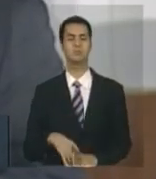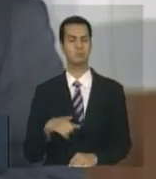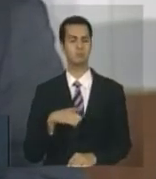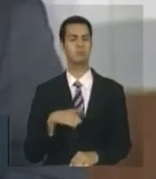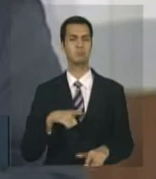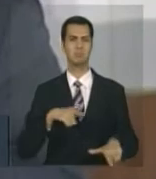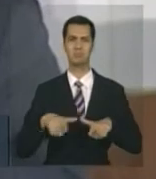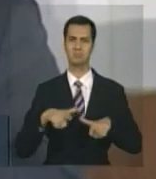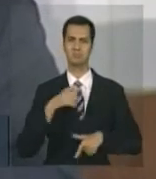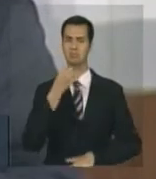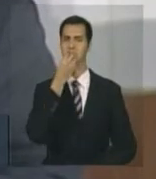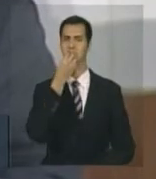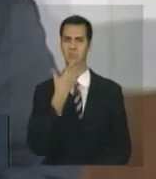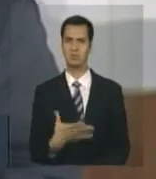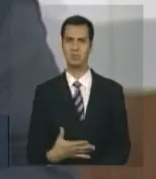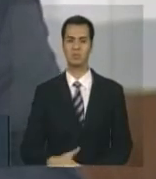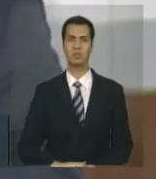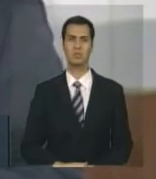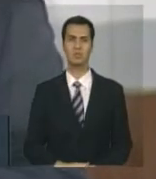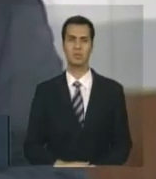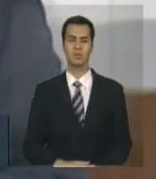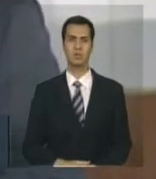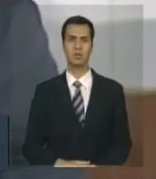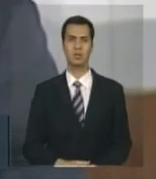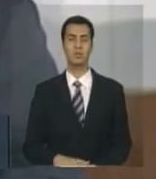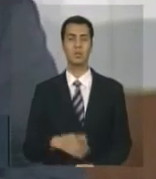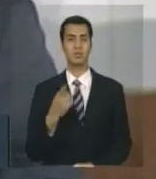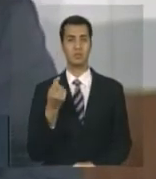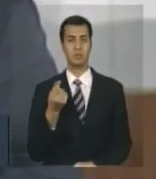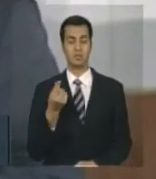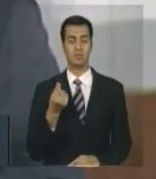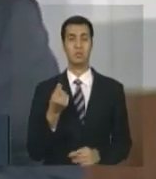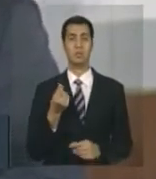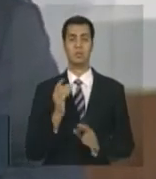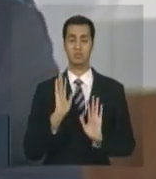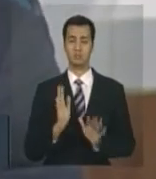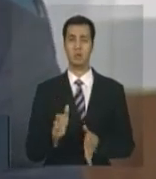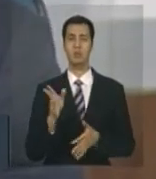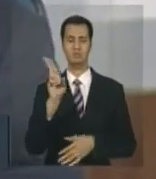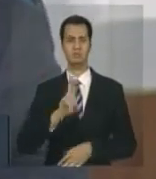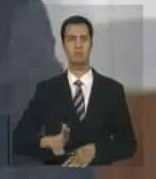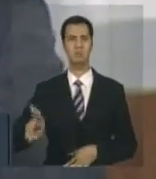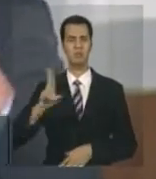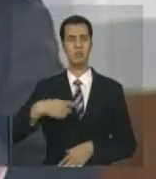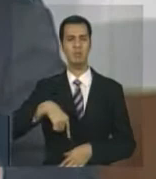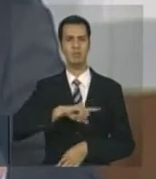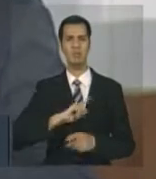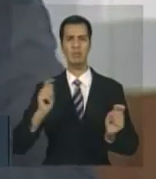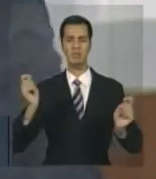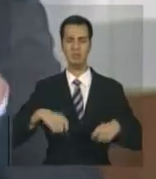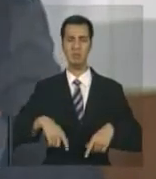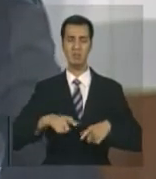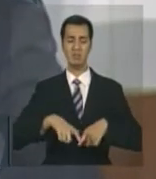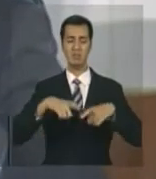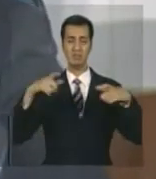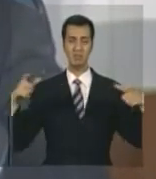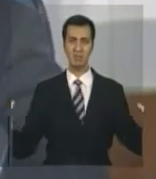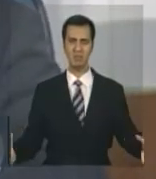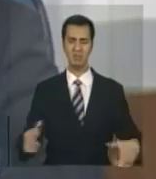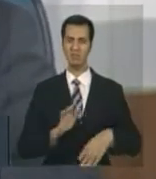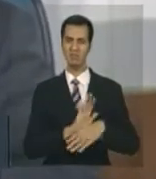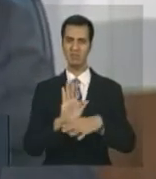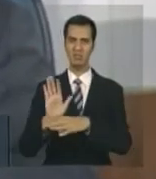bem feito e recursos foram utilizados para que a gente pudesse ampliar e